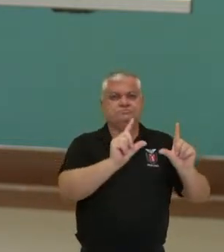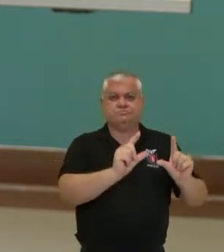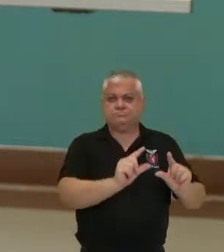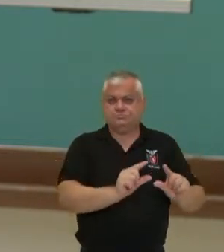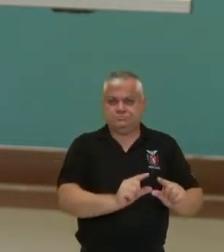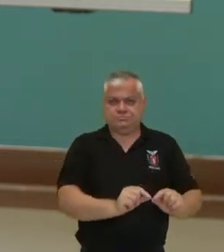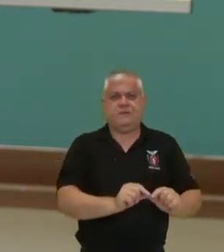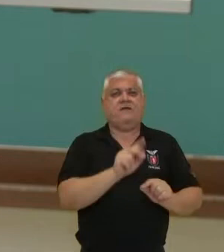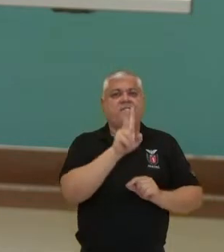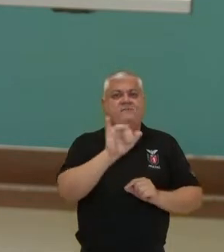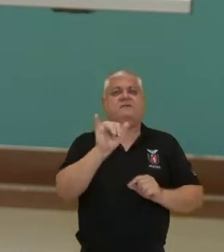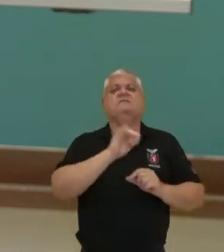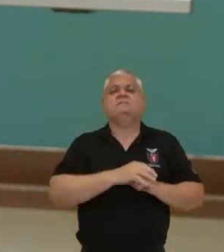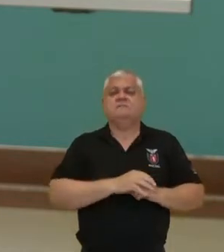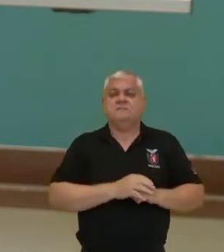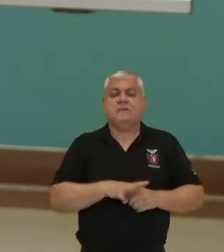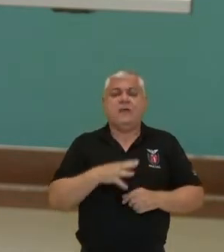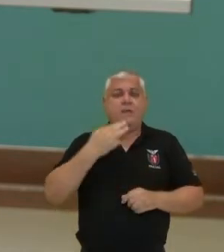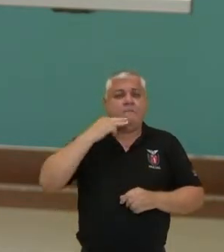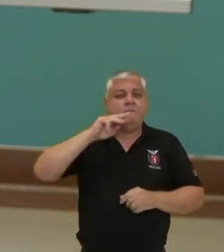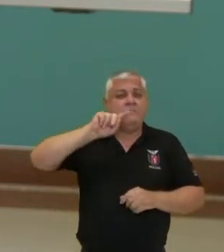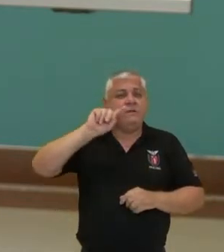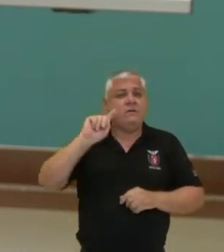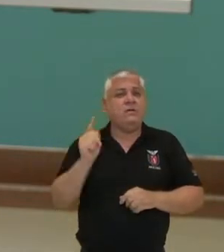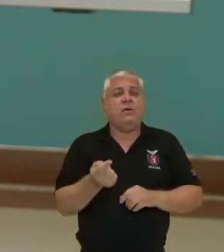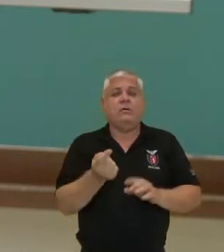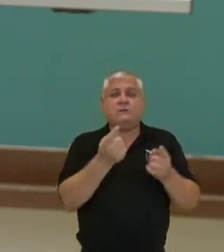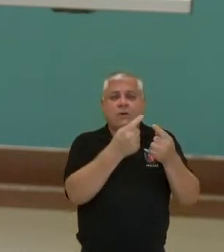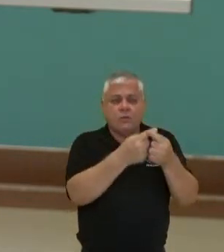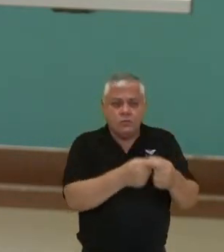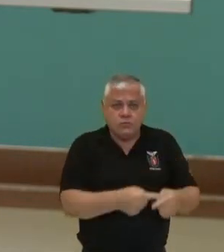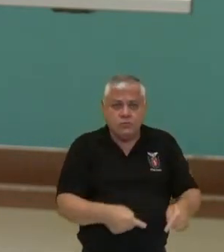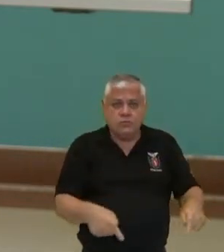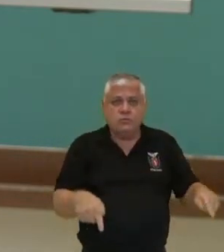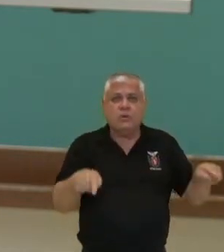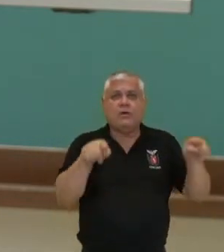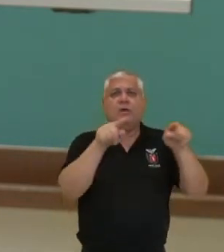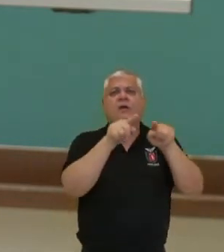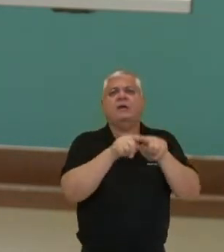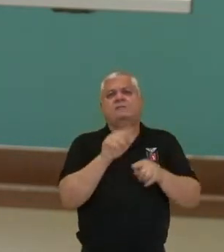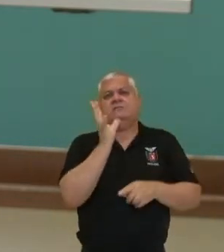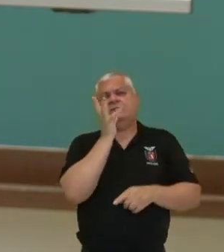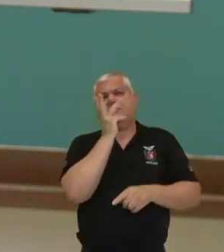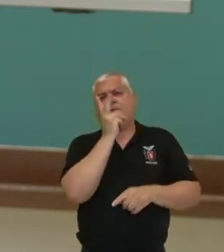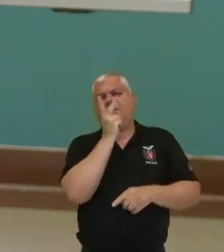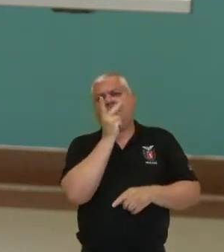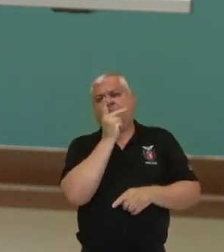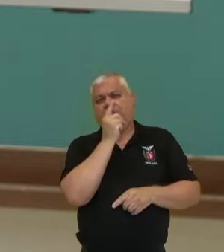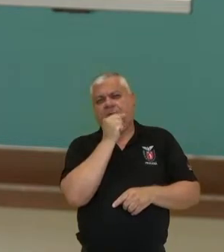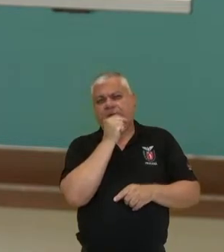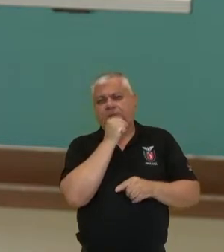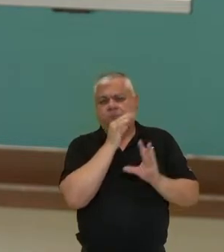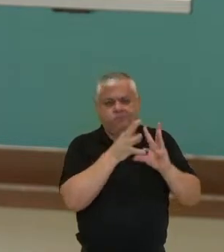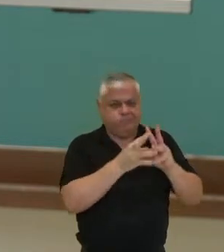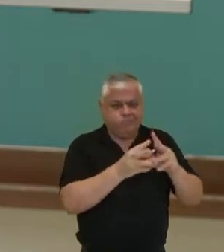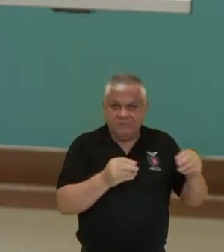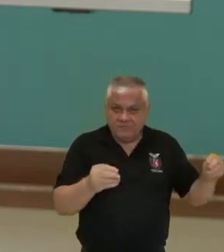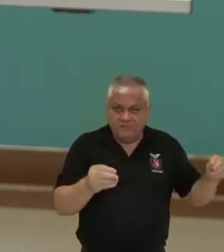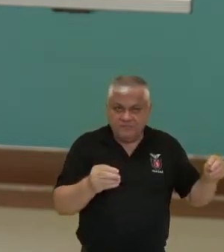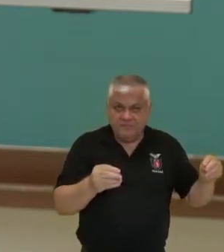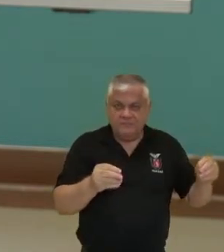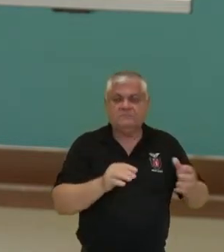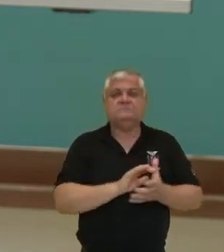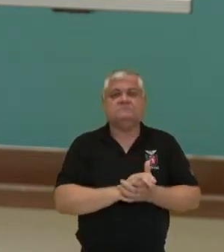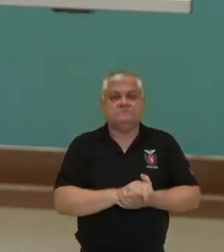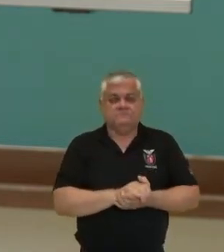natureza e demoraria 1 milhões de anos para voltar a ter petróleo no planeta Terra com as nossas orações todo